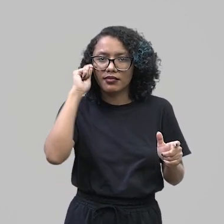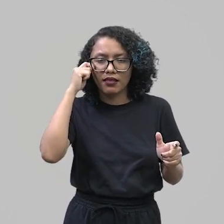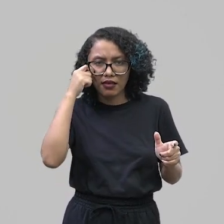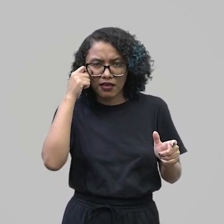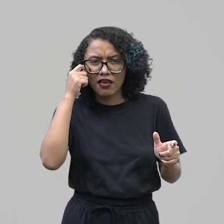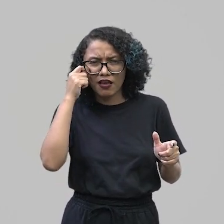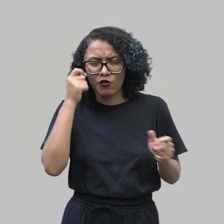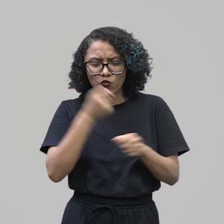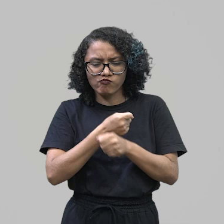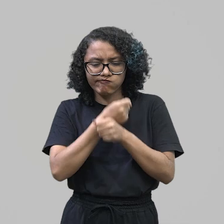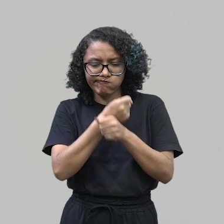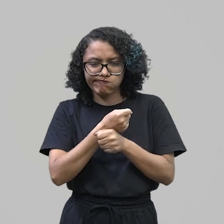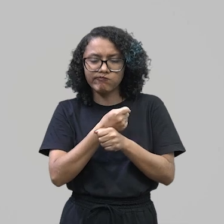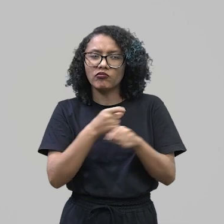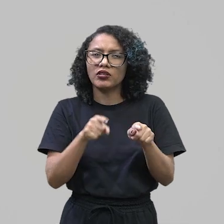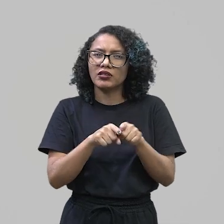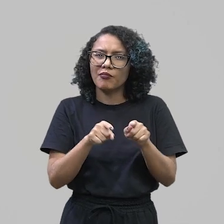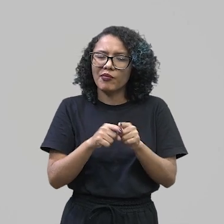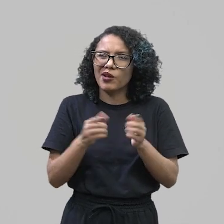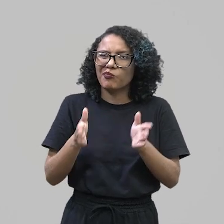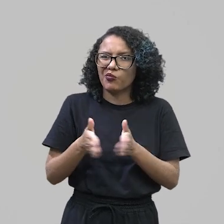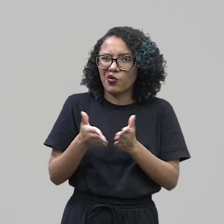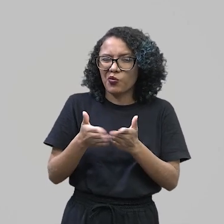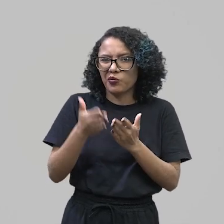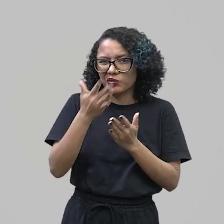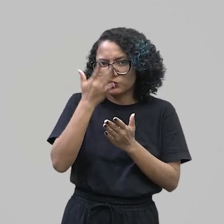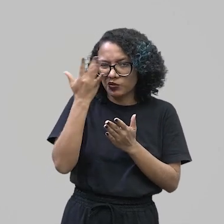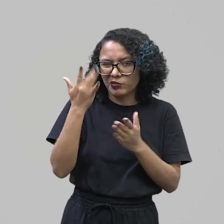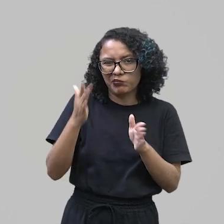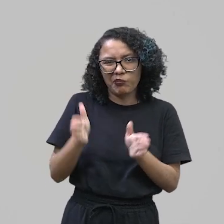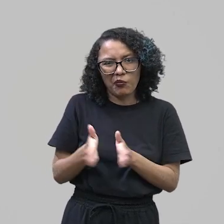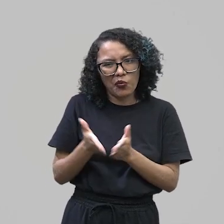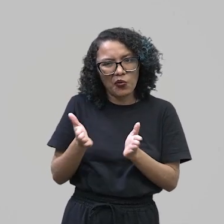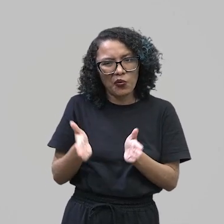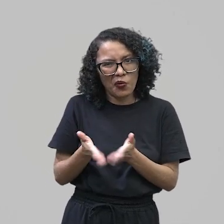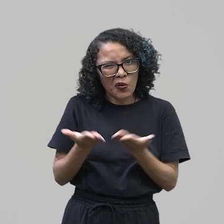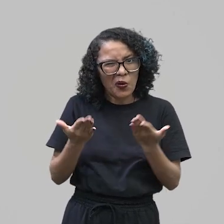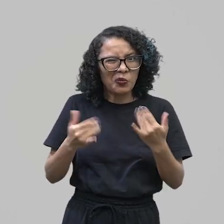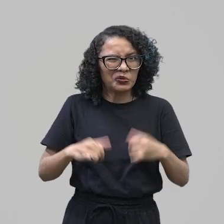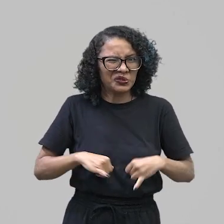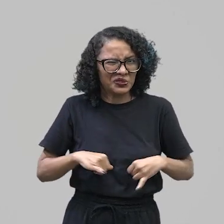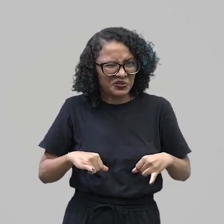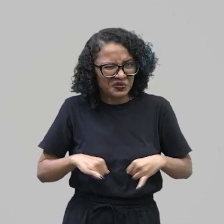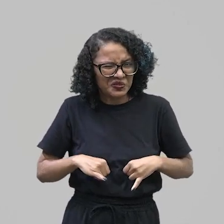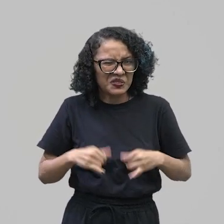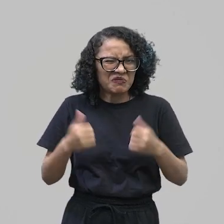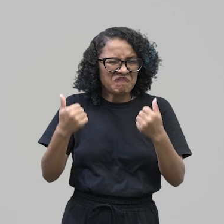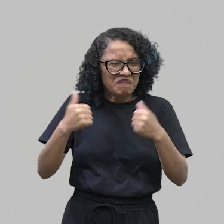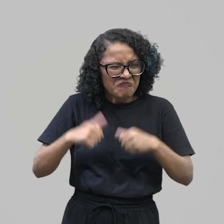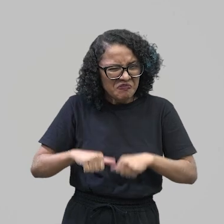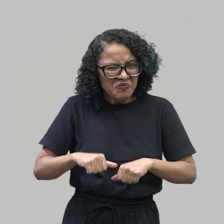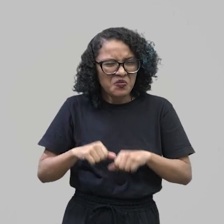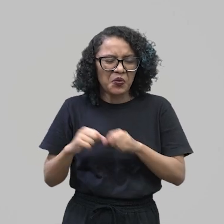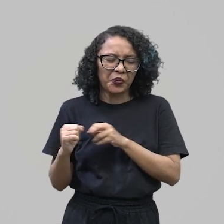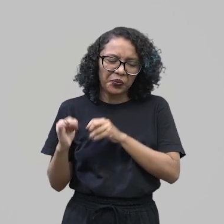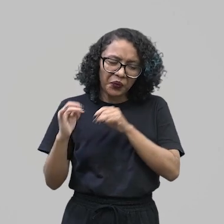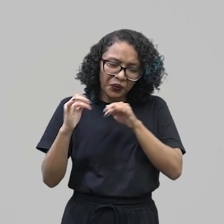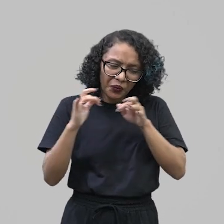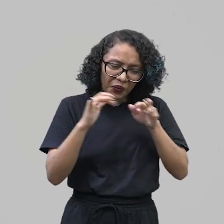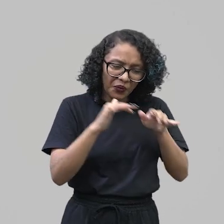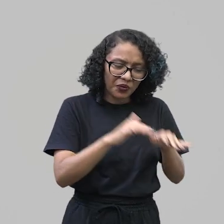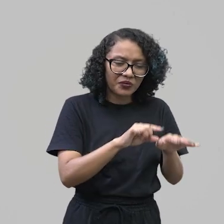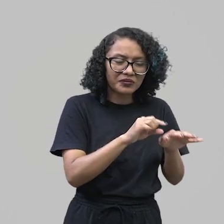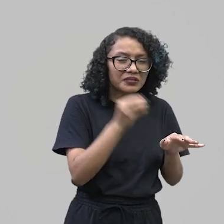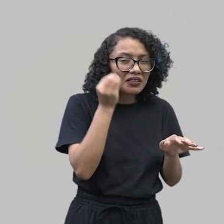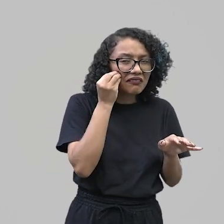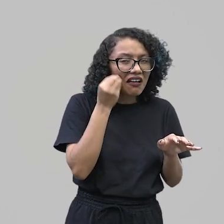escravizados e também pobres, pessoas que estavam ali numa condição miserável, migravam para poder ter uma boa qualidade